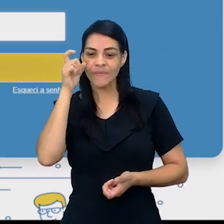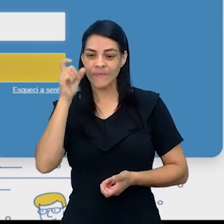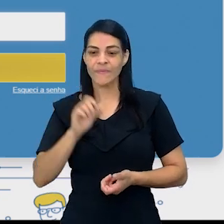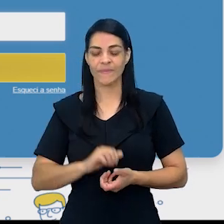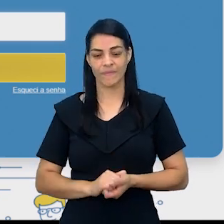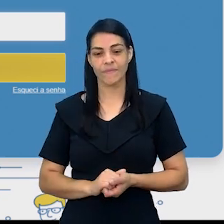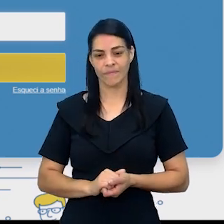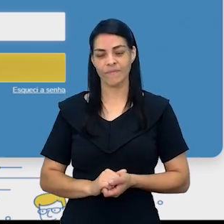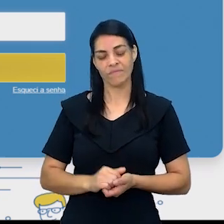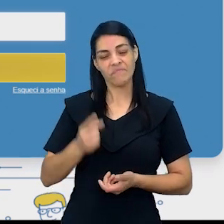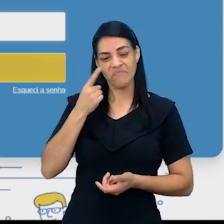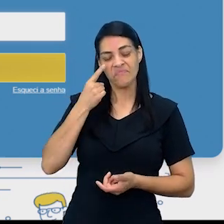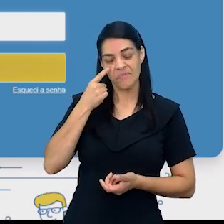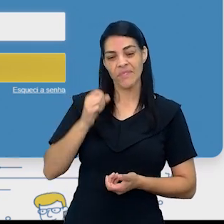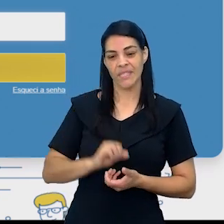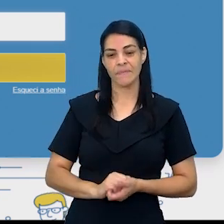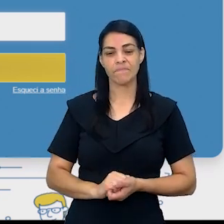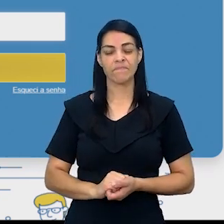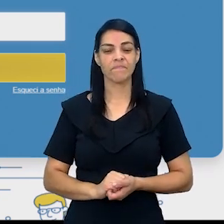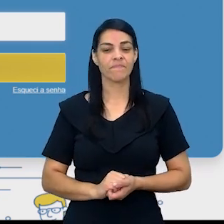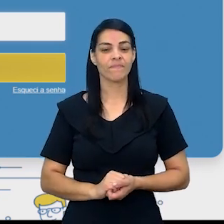vai ver